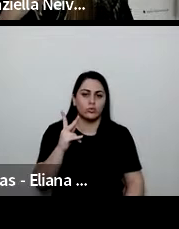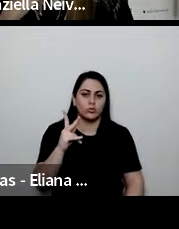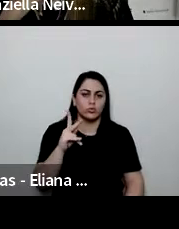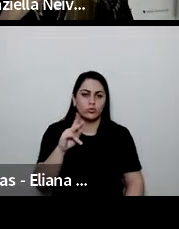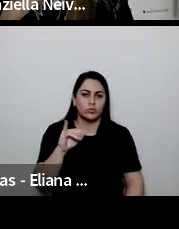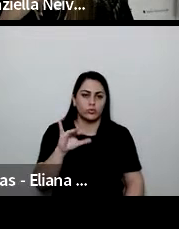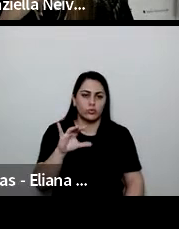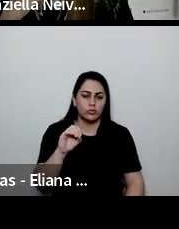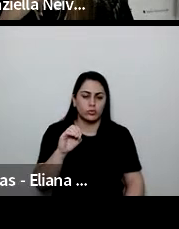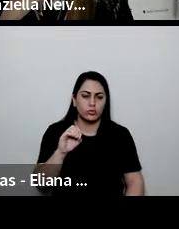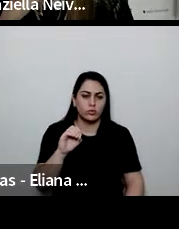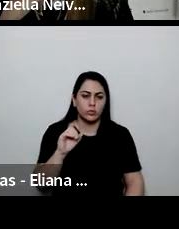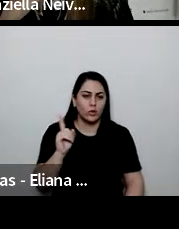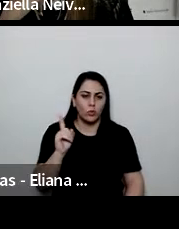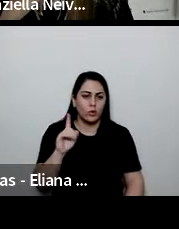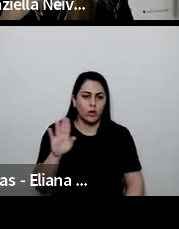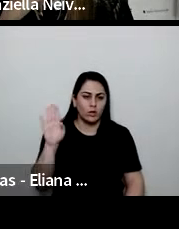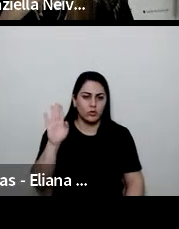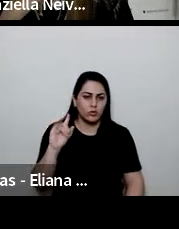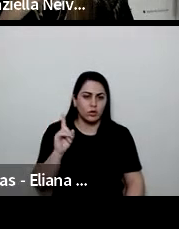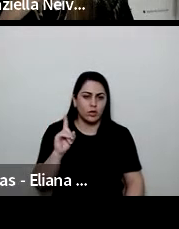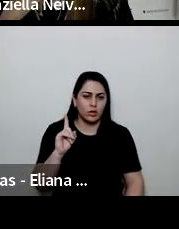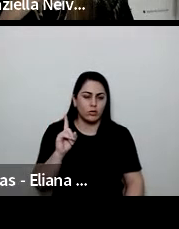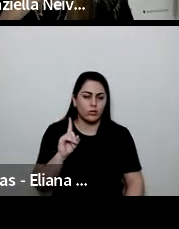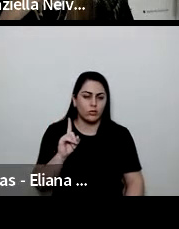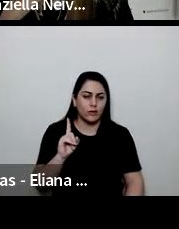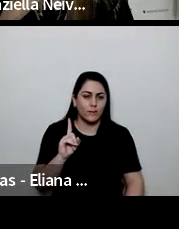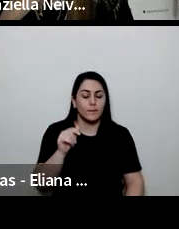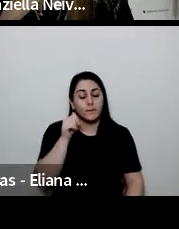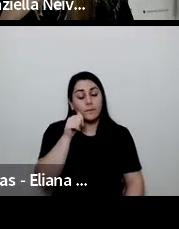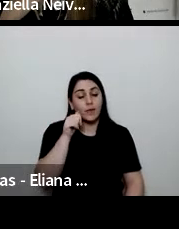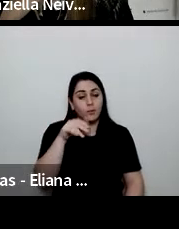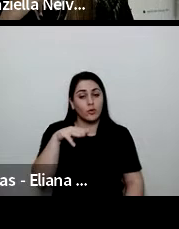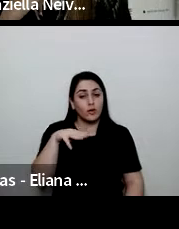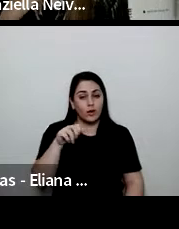faz mal a ele o candidato não é o candidato Serra ES